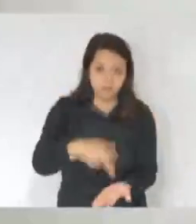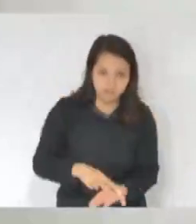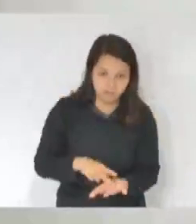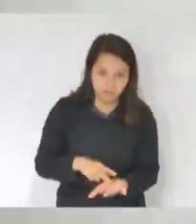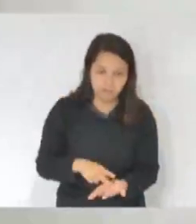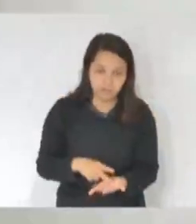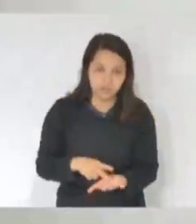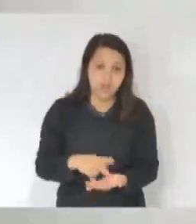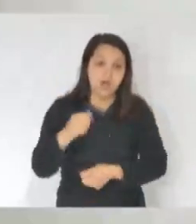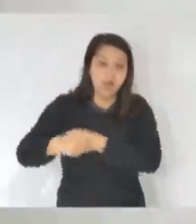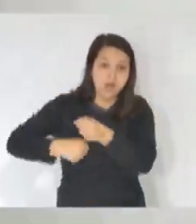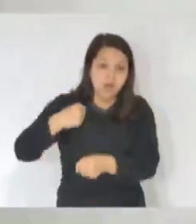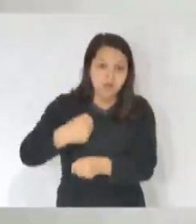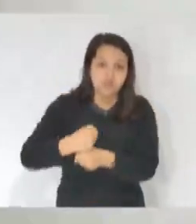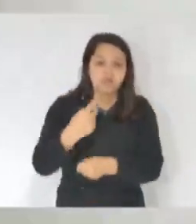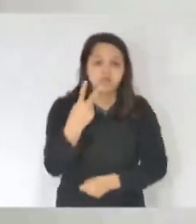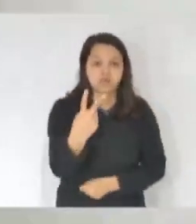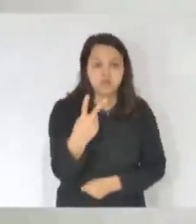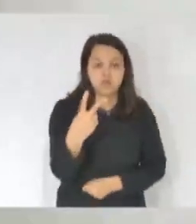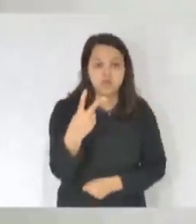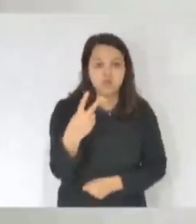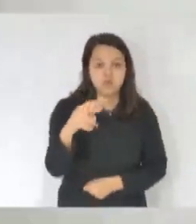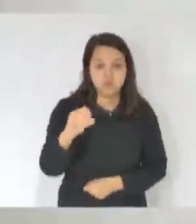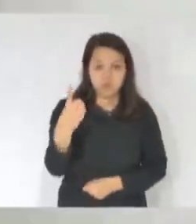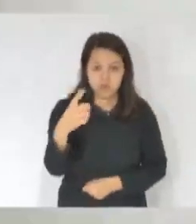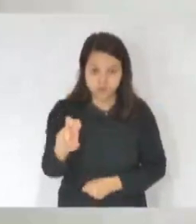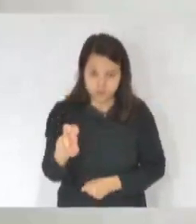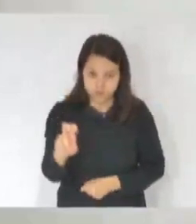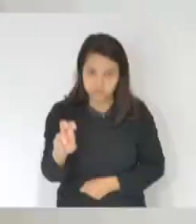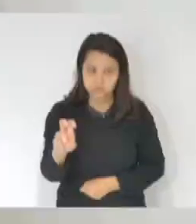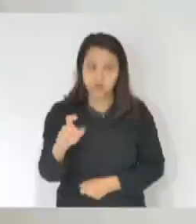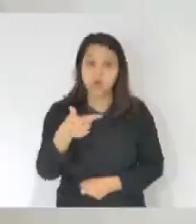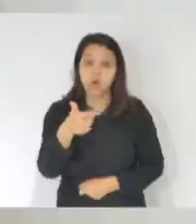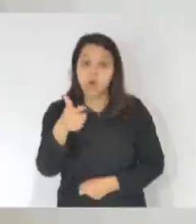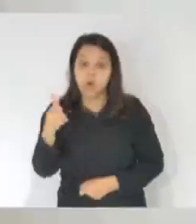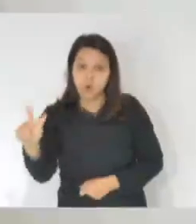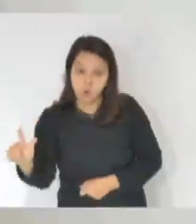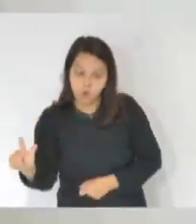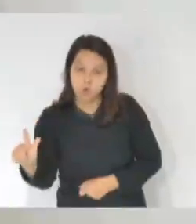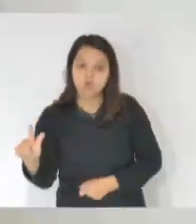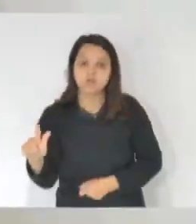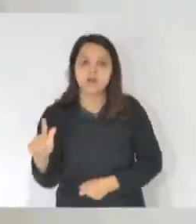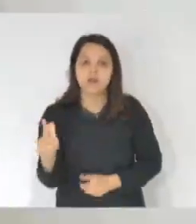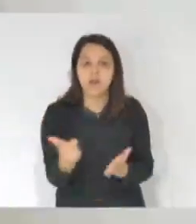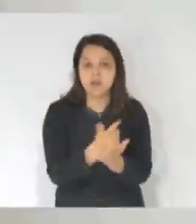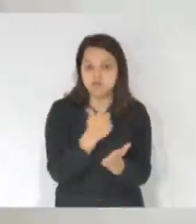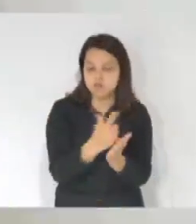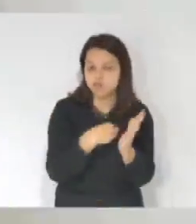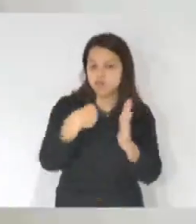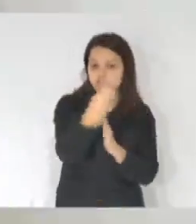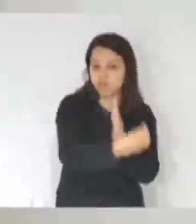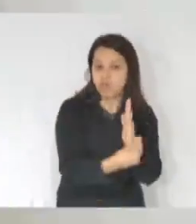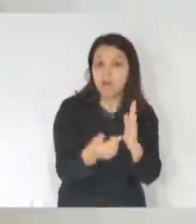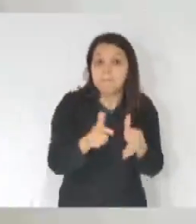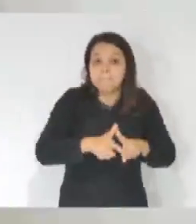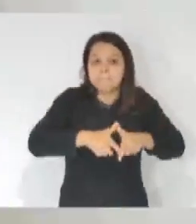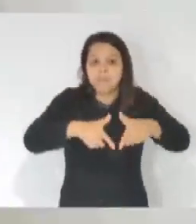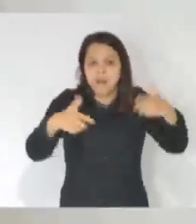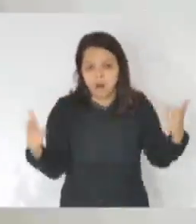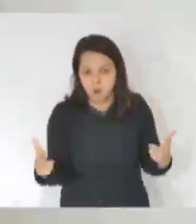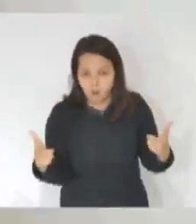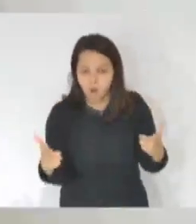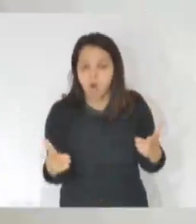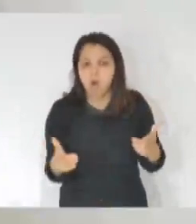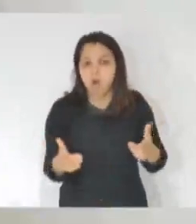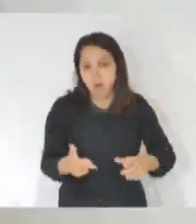em 2015, uma agenda um pouco maior, mais robusta, e que responde mais aos anseios